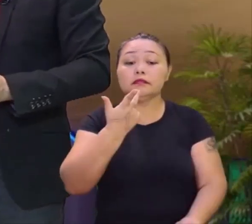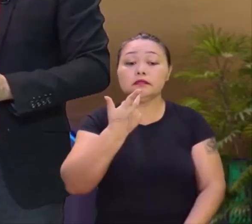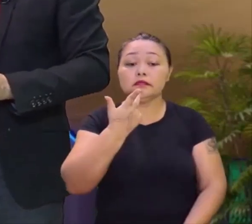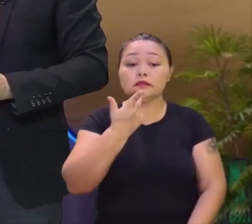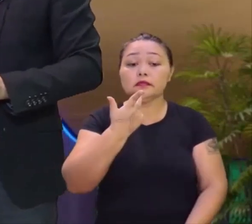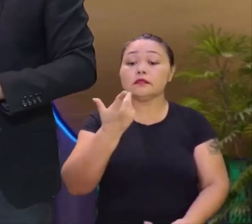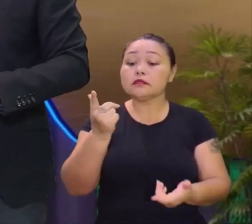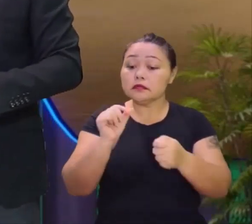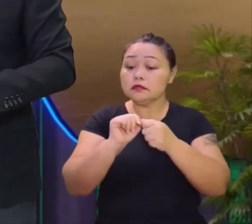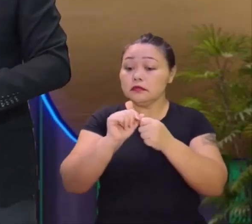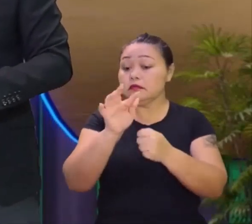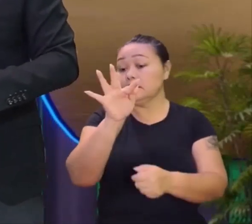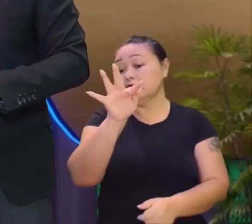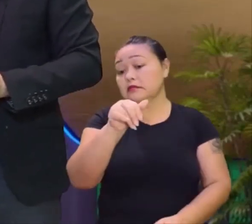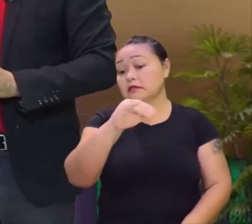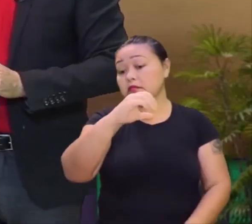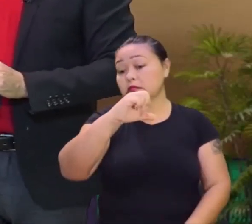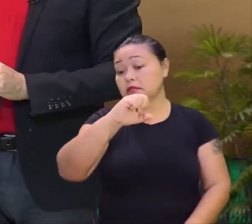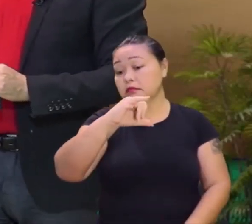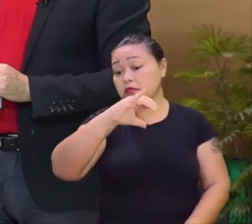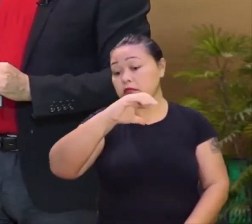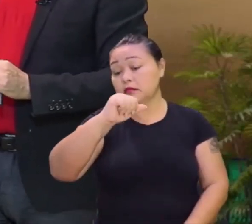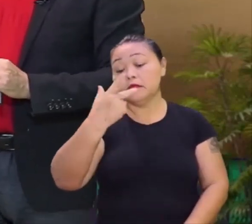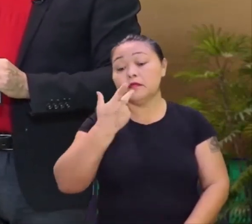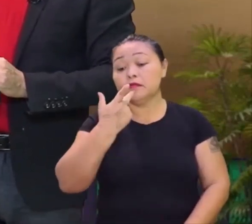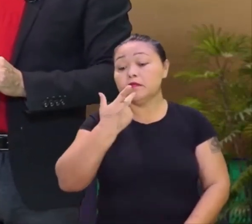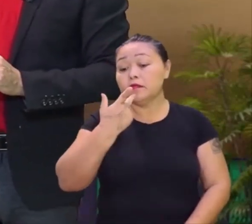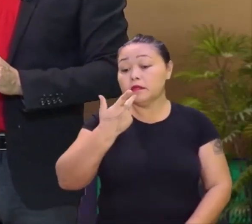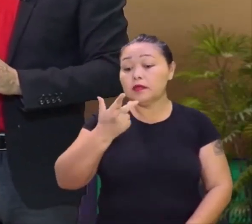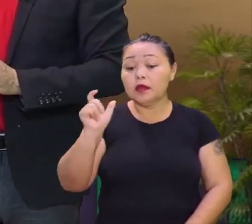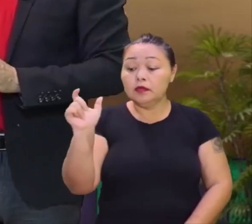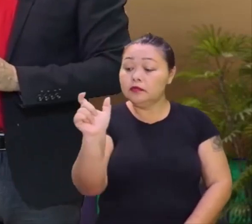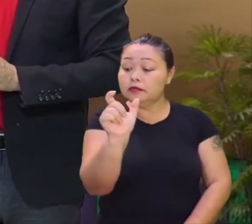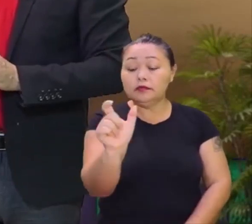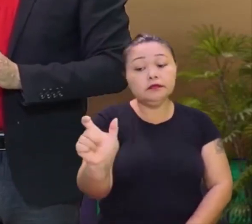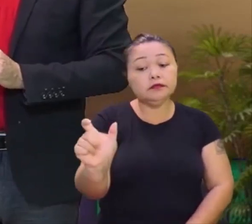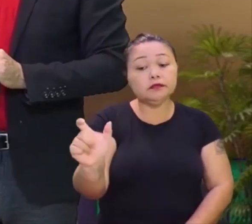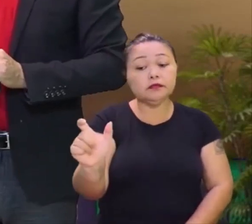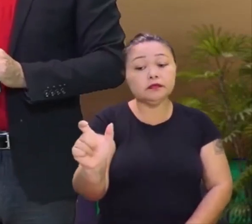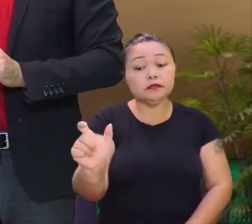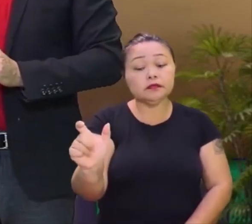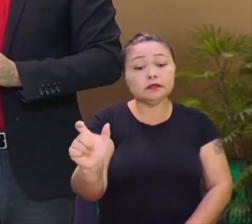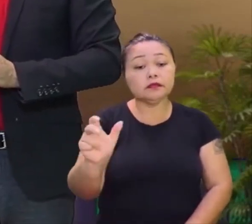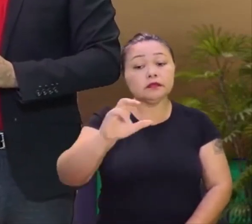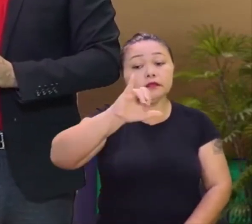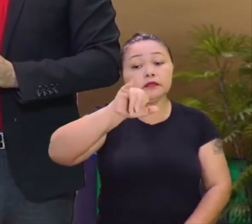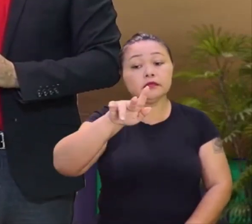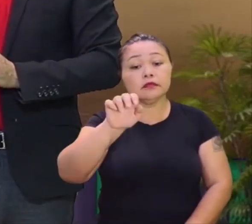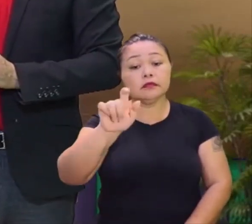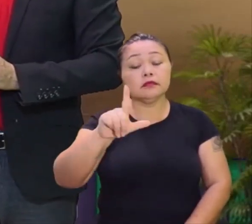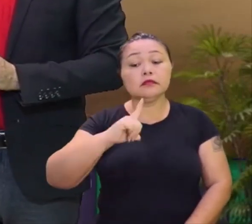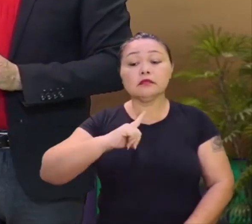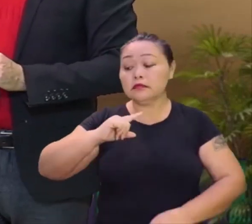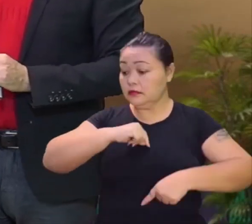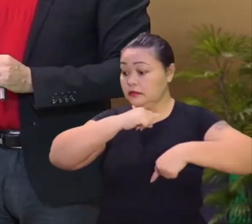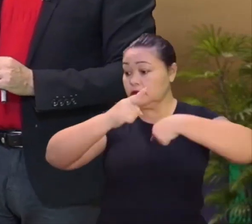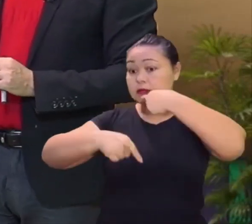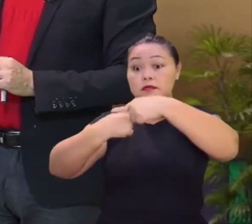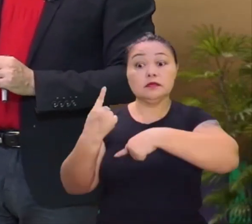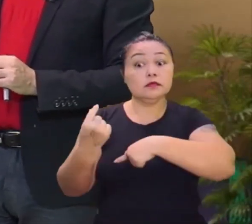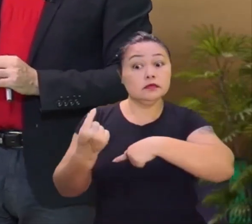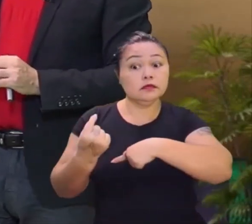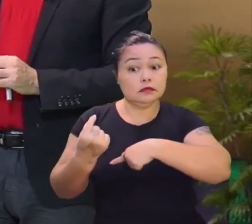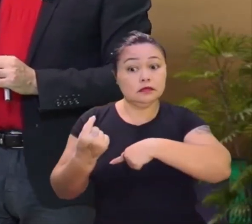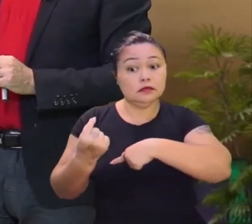gente fala das questões físicas, é lembrar aquela palavra que o professor acabou de falar, galera, o professor Jorge, ciclos econômicos. Então, os